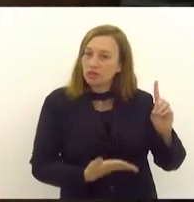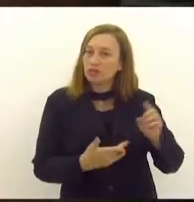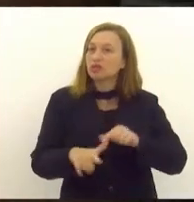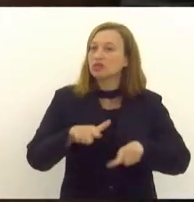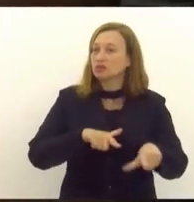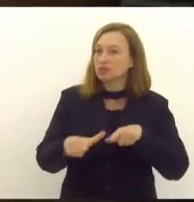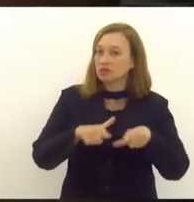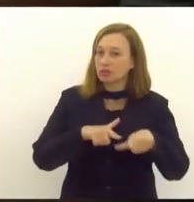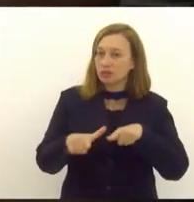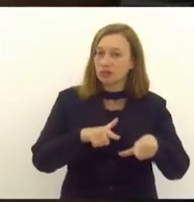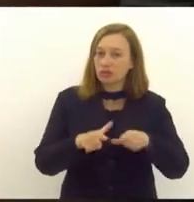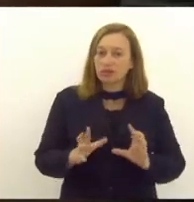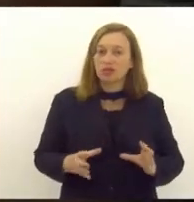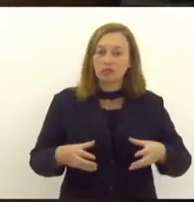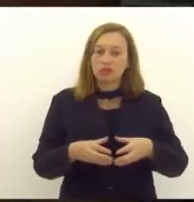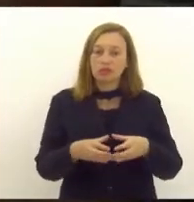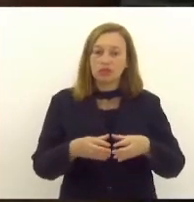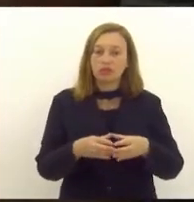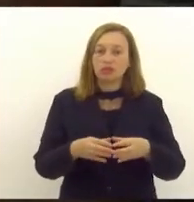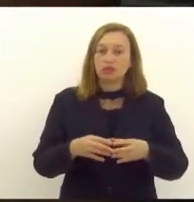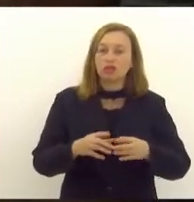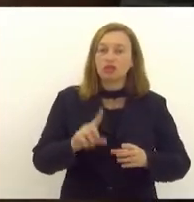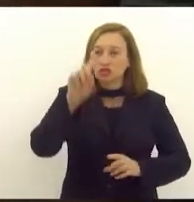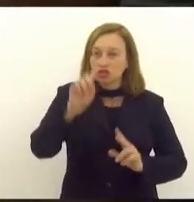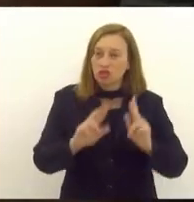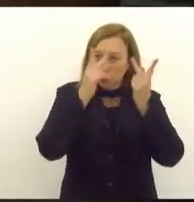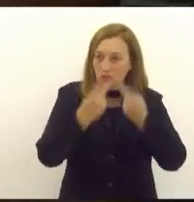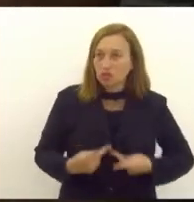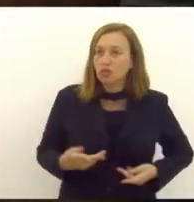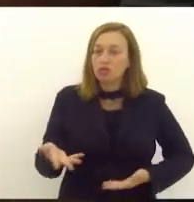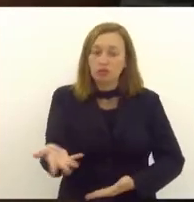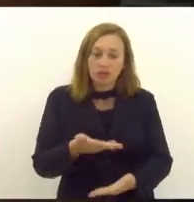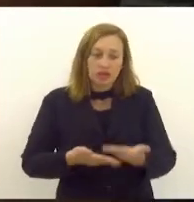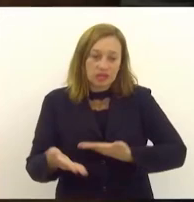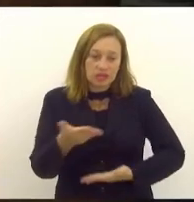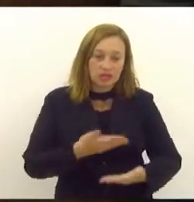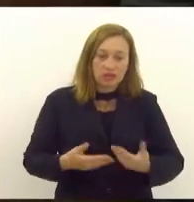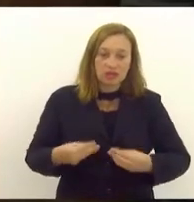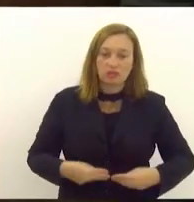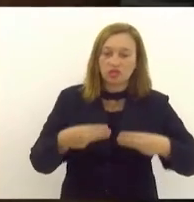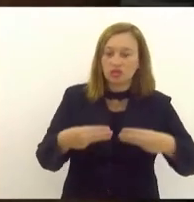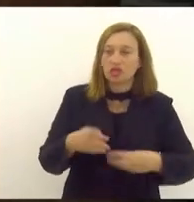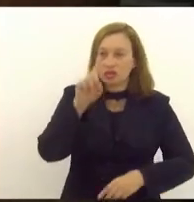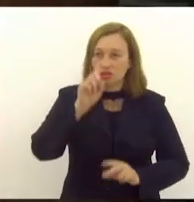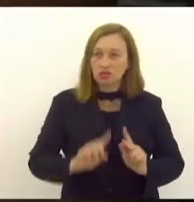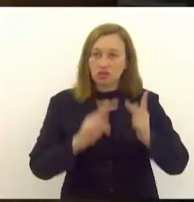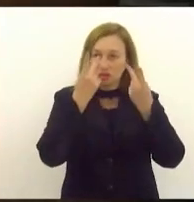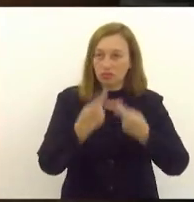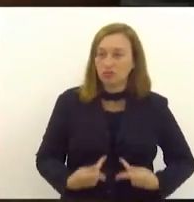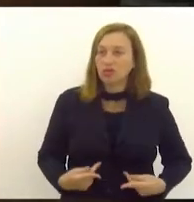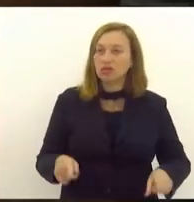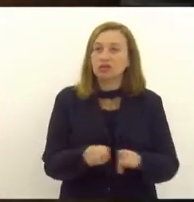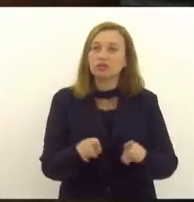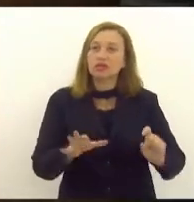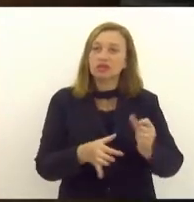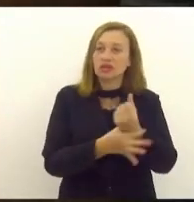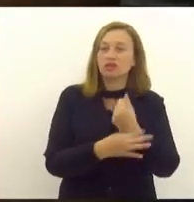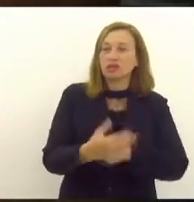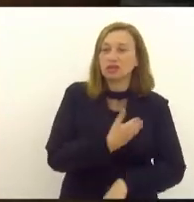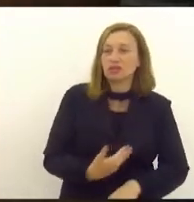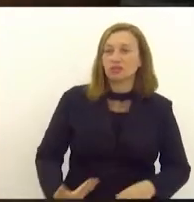trabalho que a comissão de direitos humanos vem fazendo em parceria com o ministério dos Direitos Humanos Mas também da segurança pública